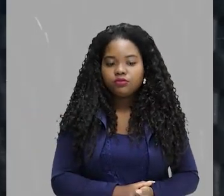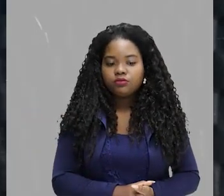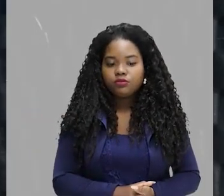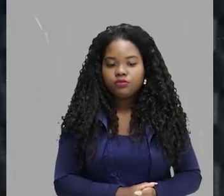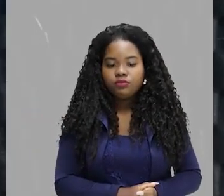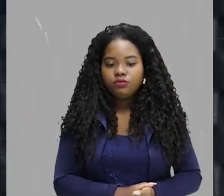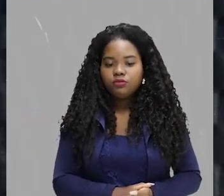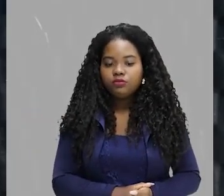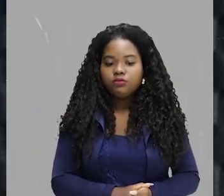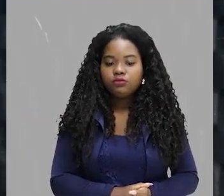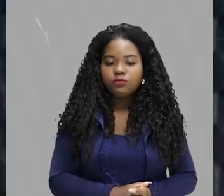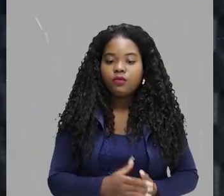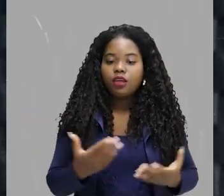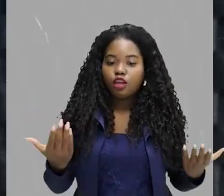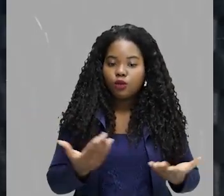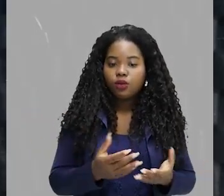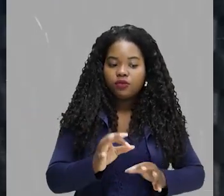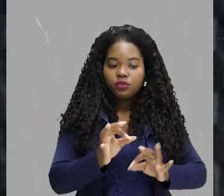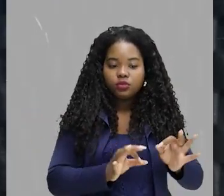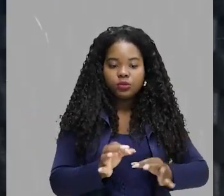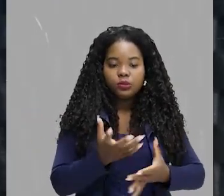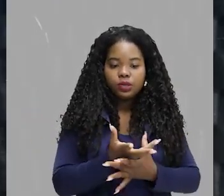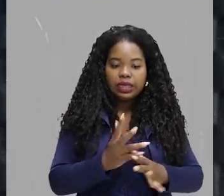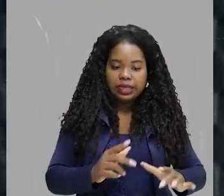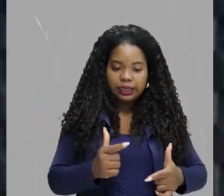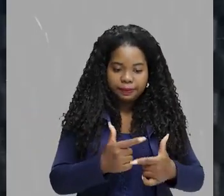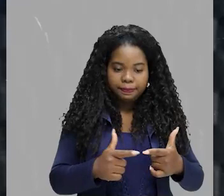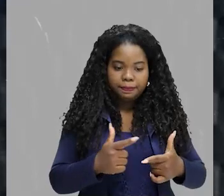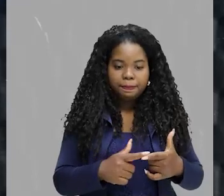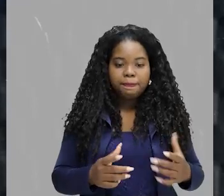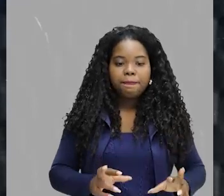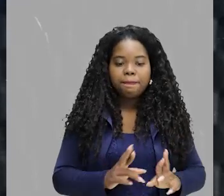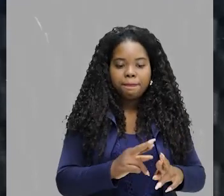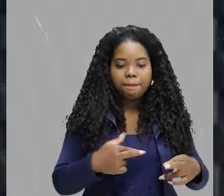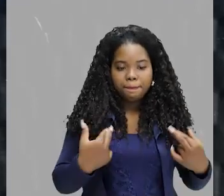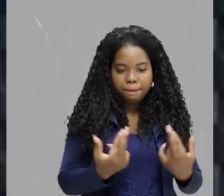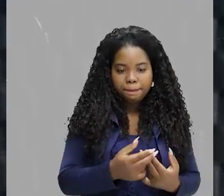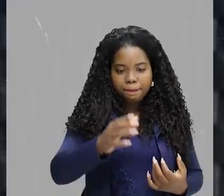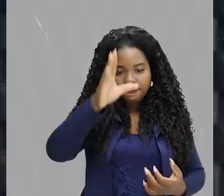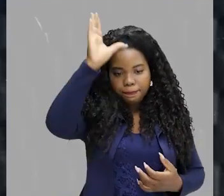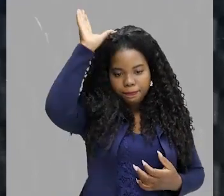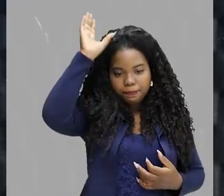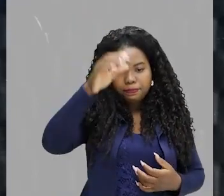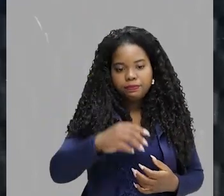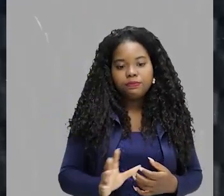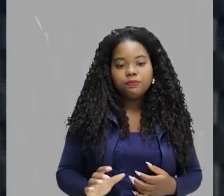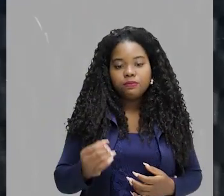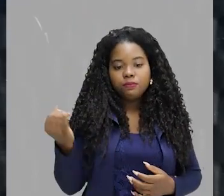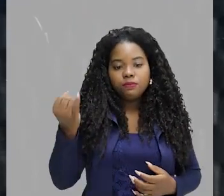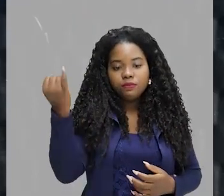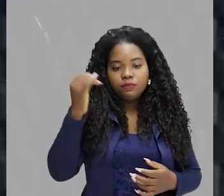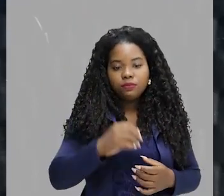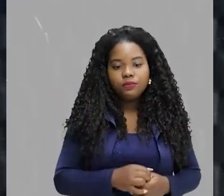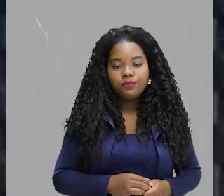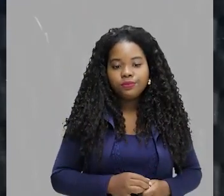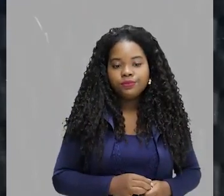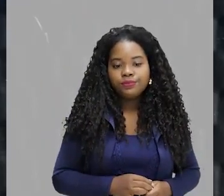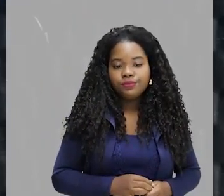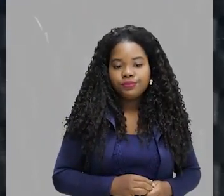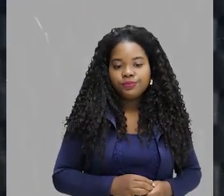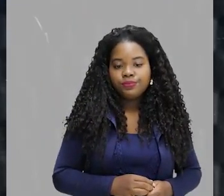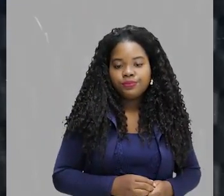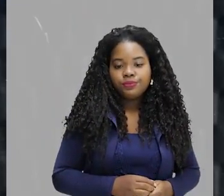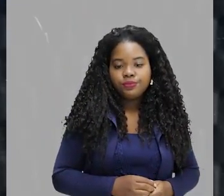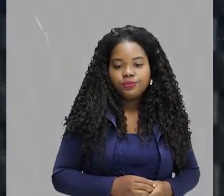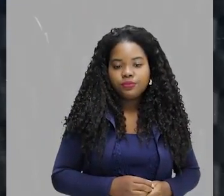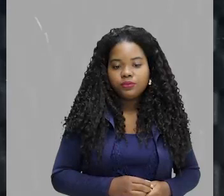você vai tentar resolver esse problema. Por isso que o Clube de Roma é um evento importante. Por isso que essa conferência,